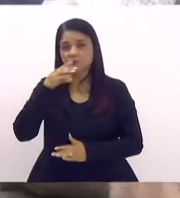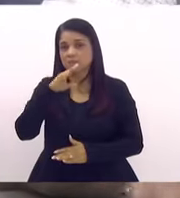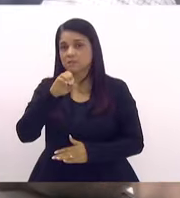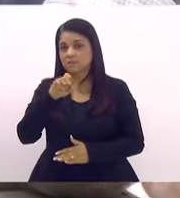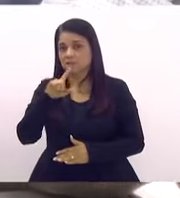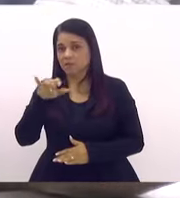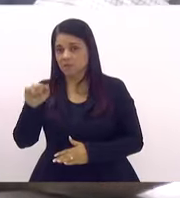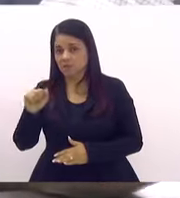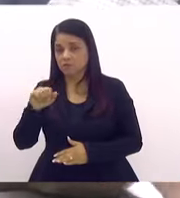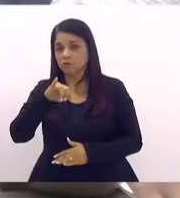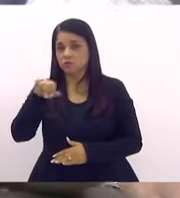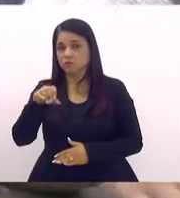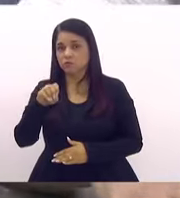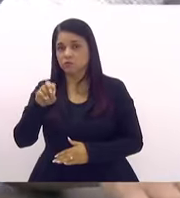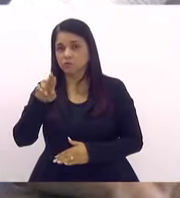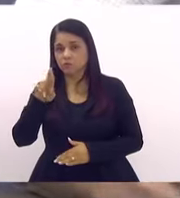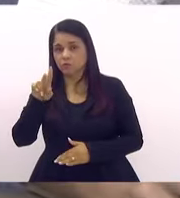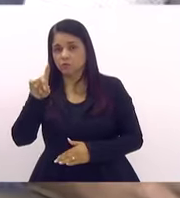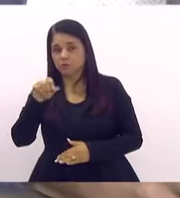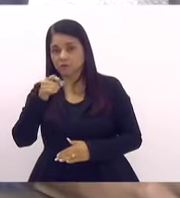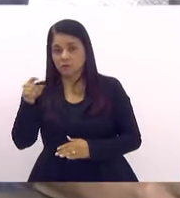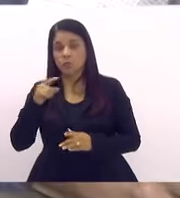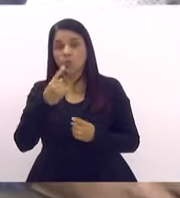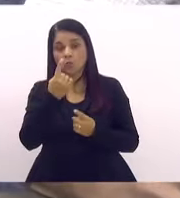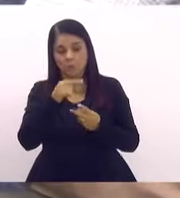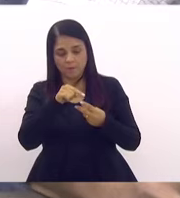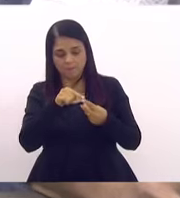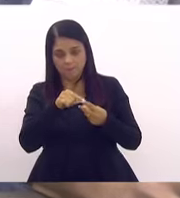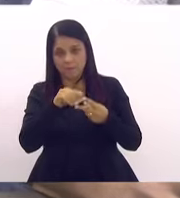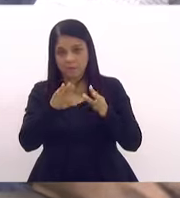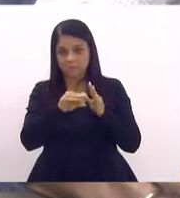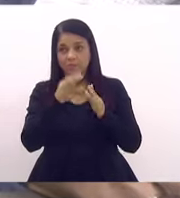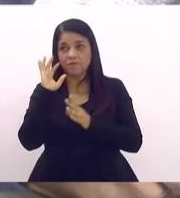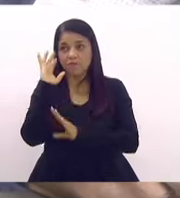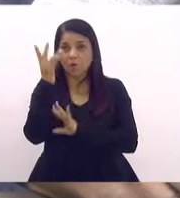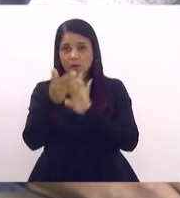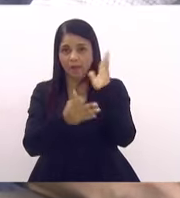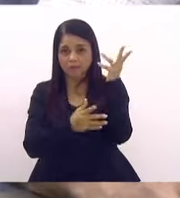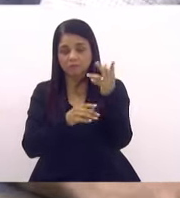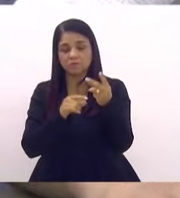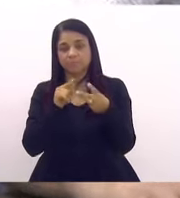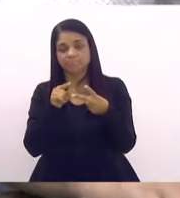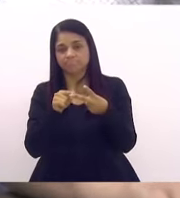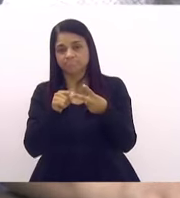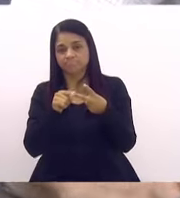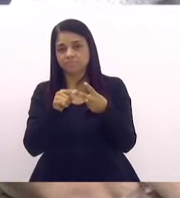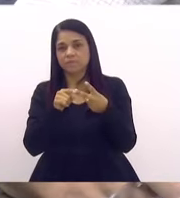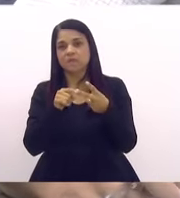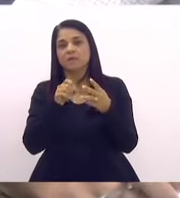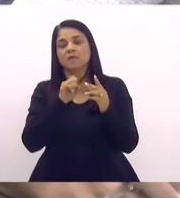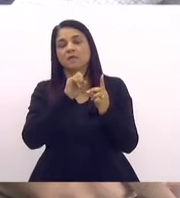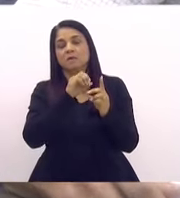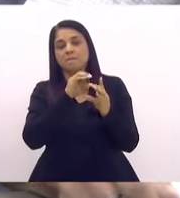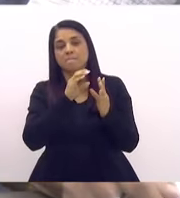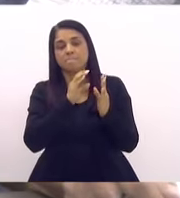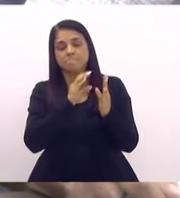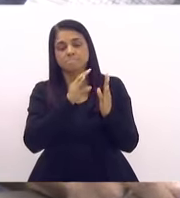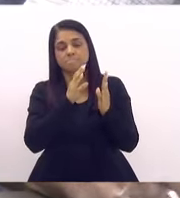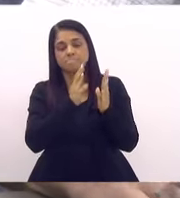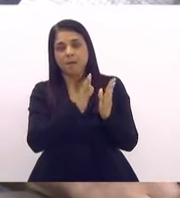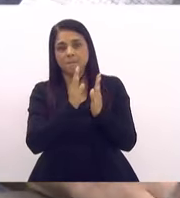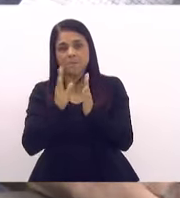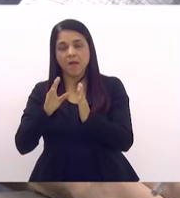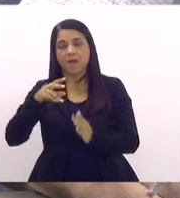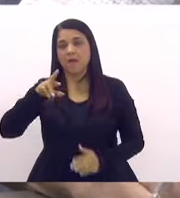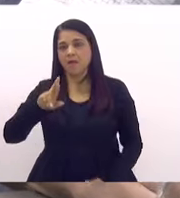Jordão, que uma inclui a questão das florestas e a outra categoriza as RPPNs como